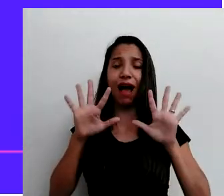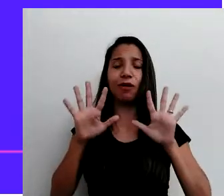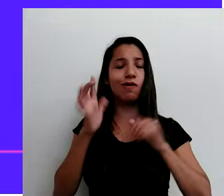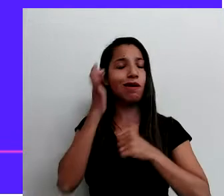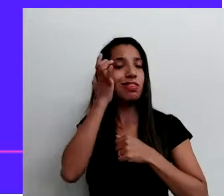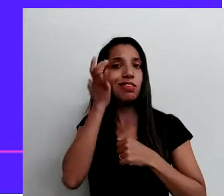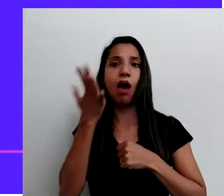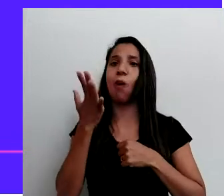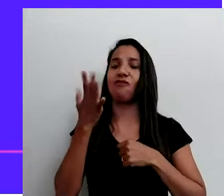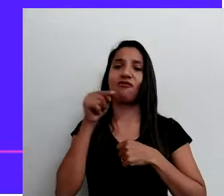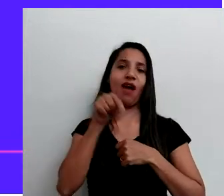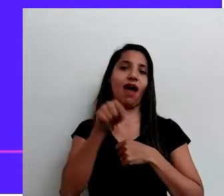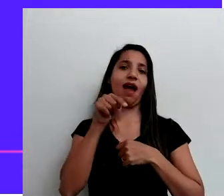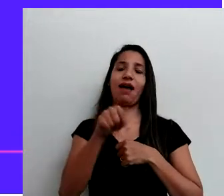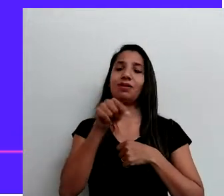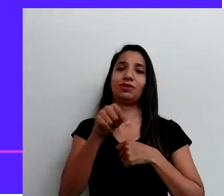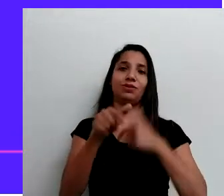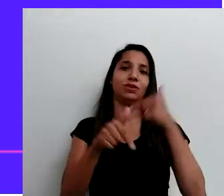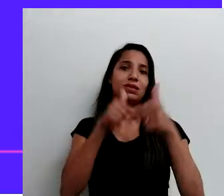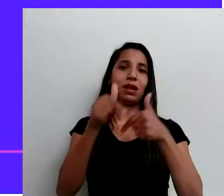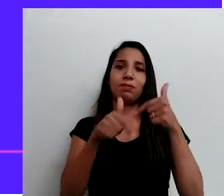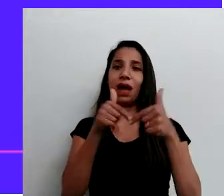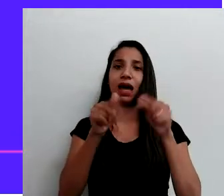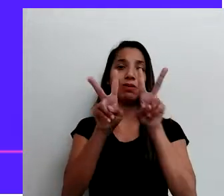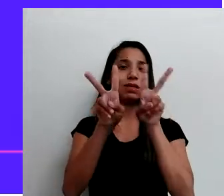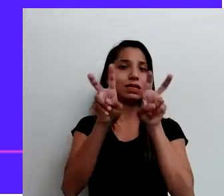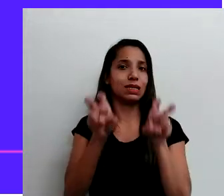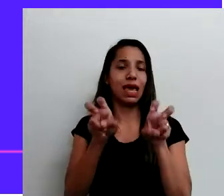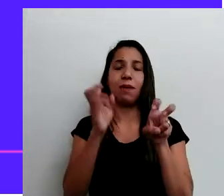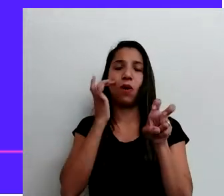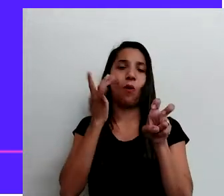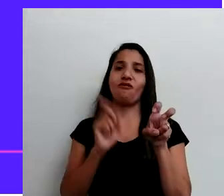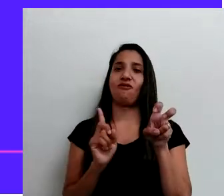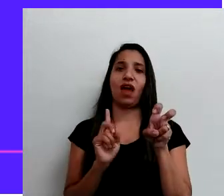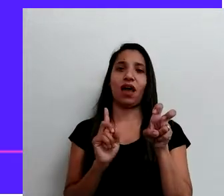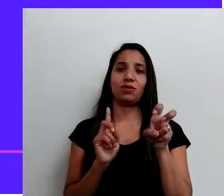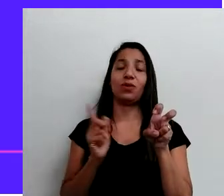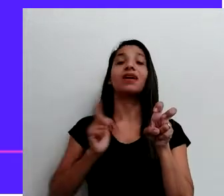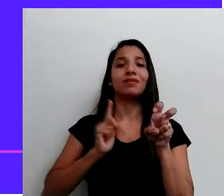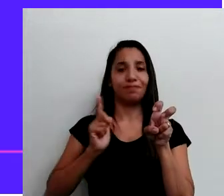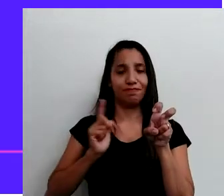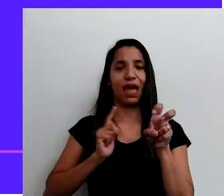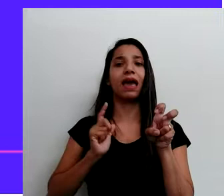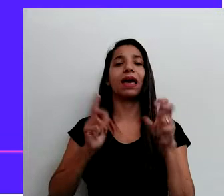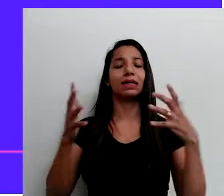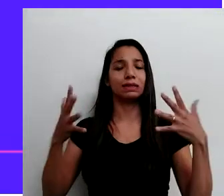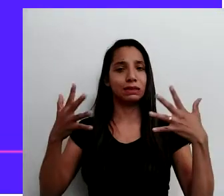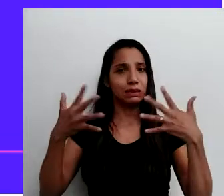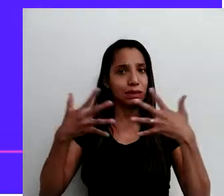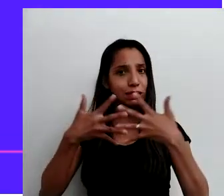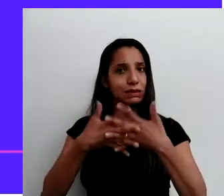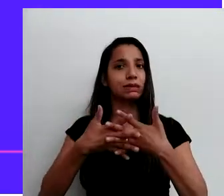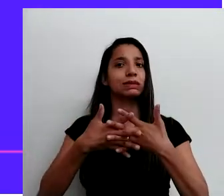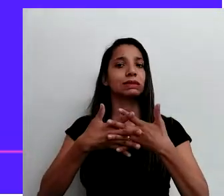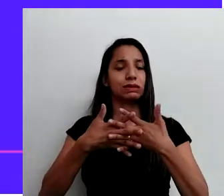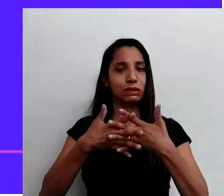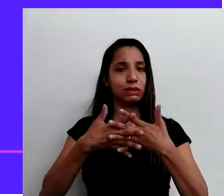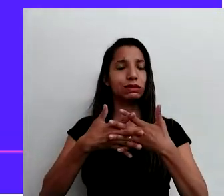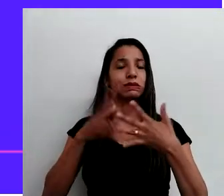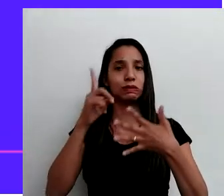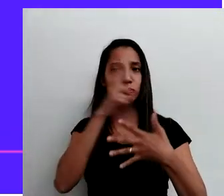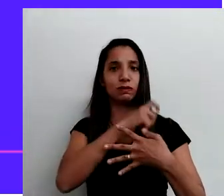complexidade e, Érica falou, importantíssimo, sobre o jornalismo de soluções. Eu acho